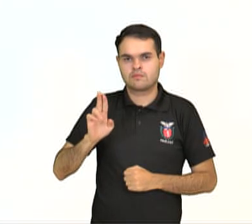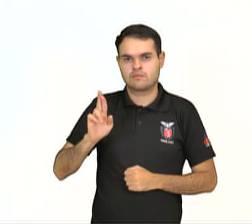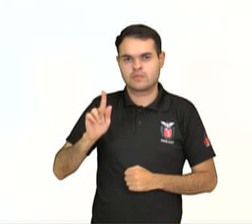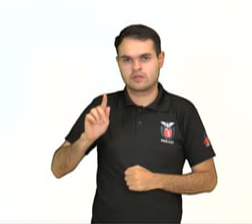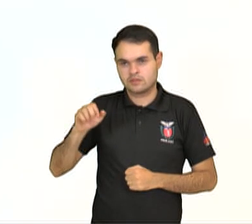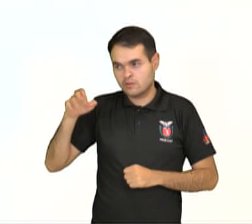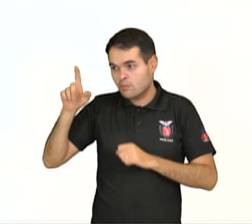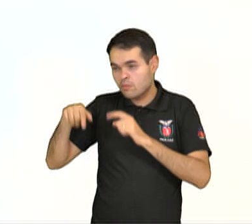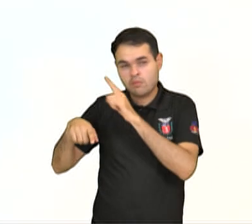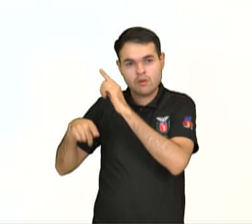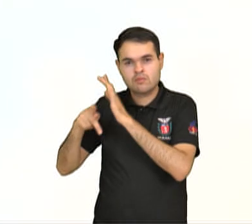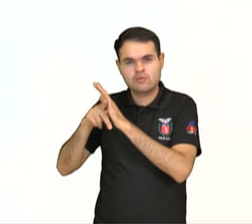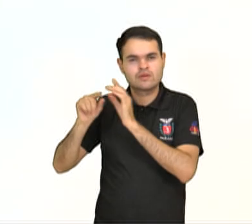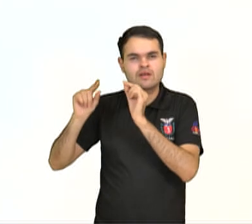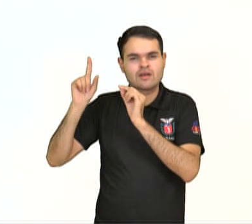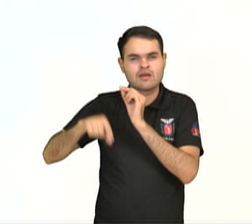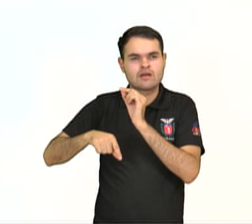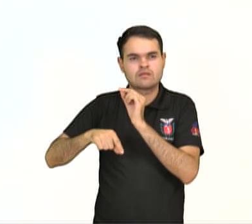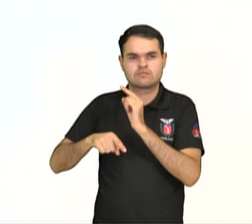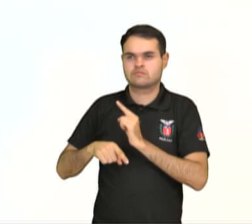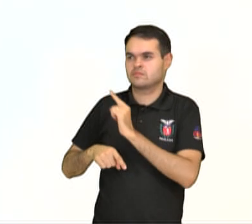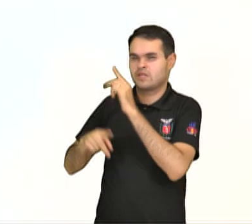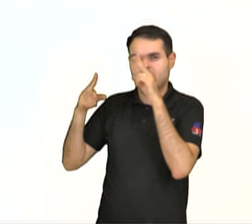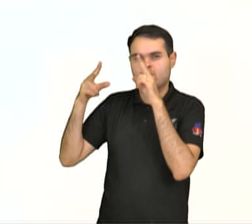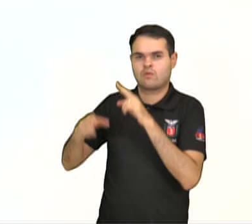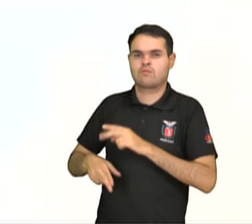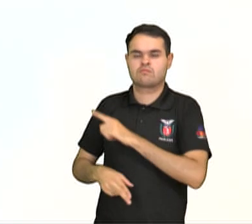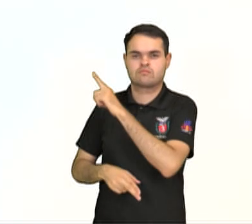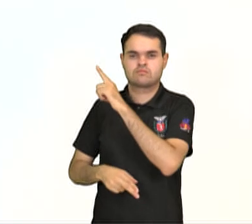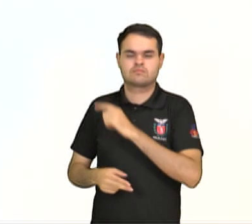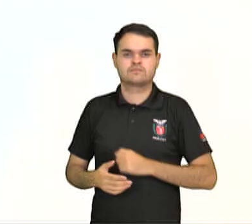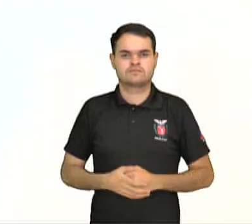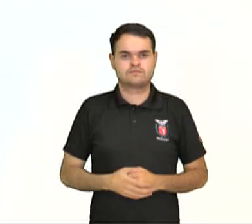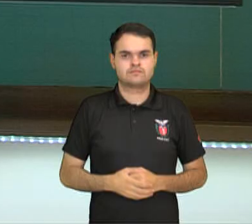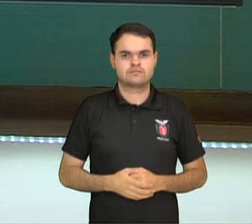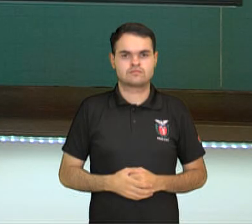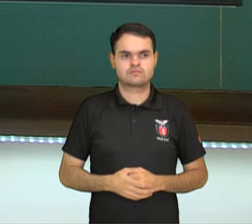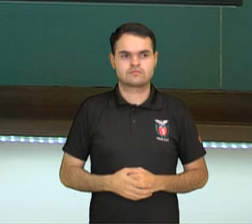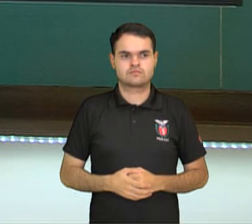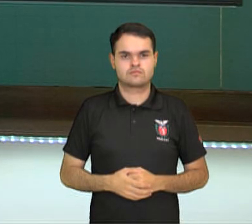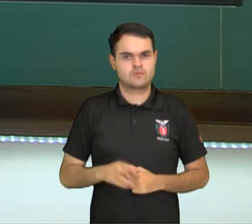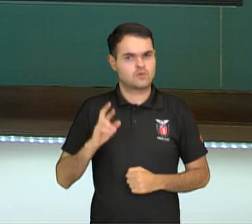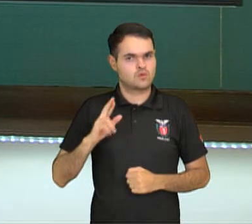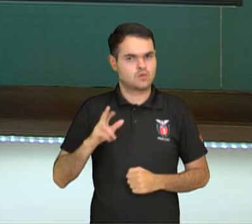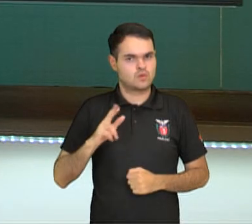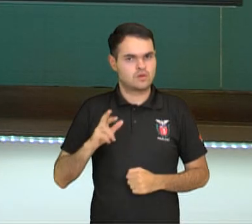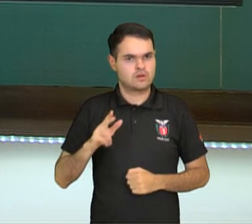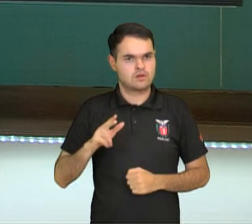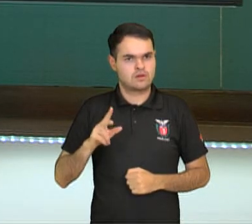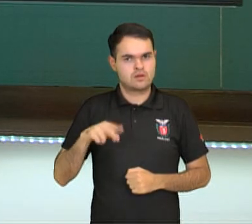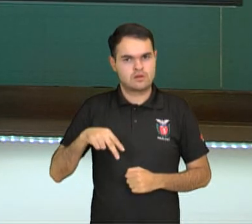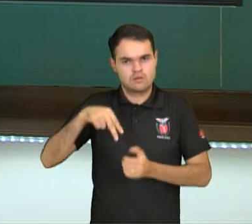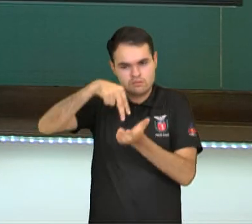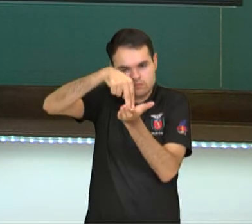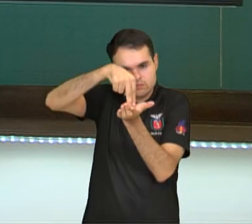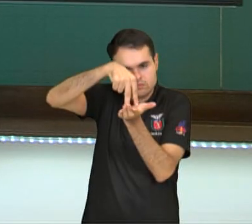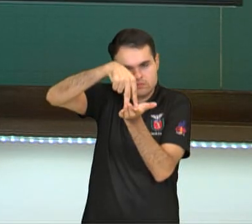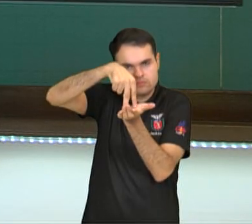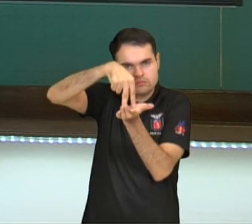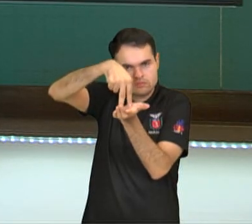Em pé, com as pernas afastadas na largura do seu quadril, então, ou seja, não é os pés bem afastados, levemente